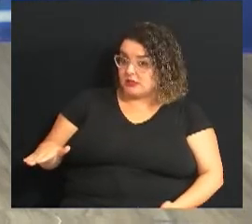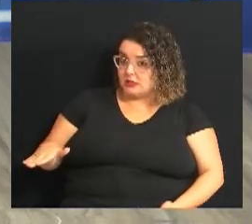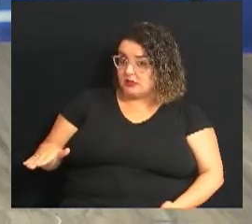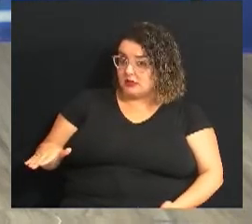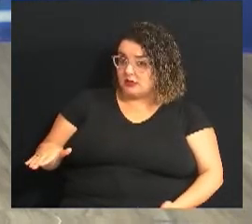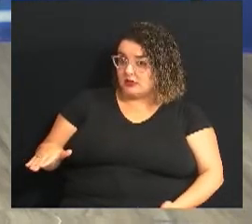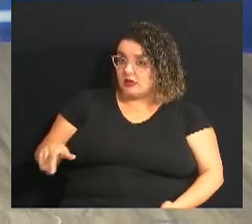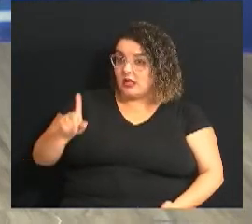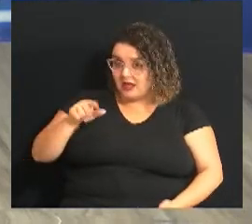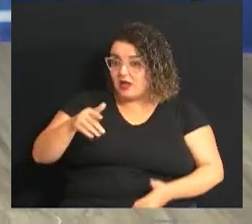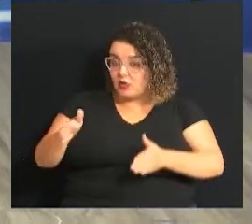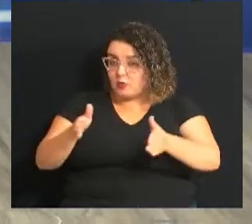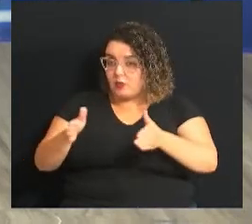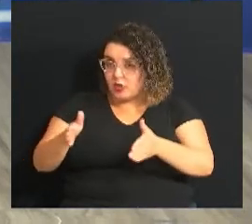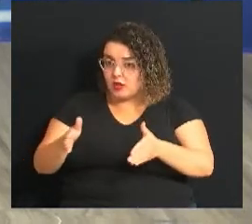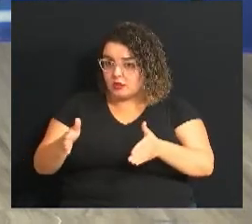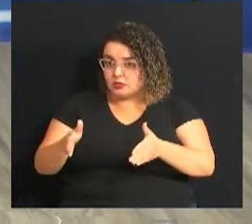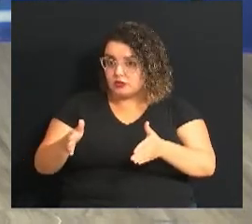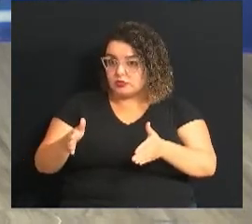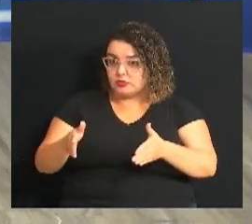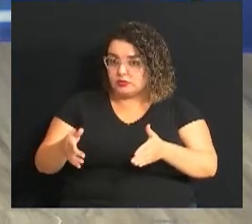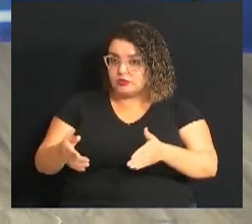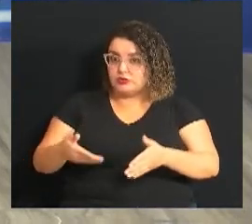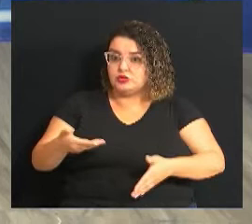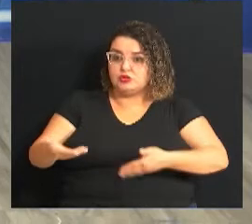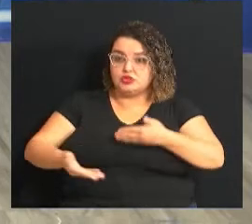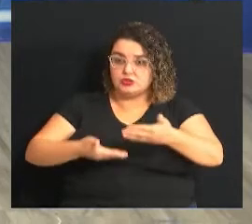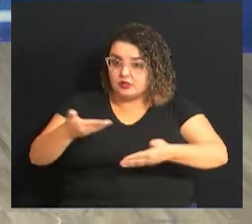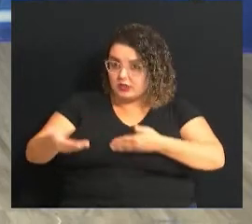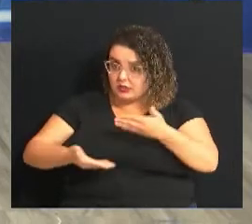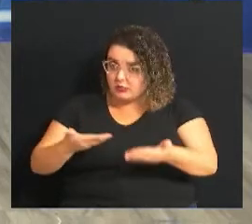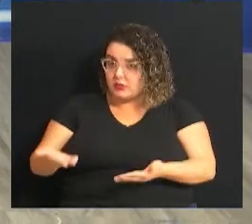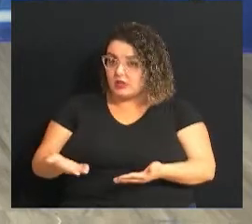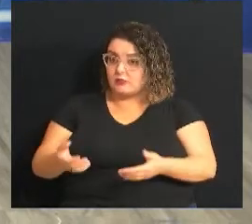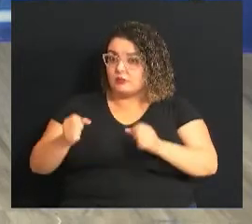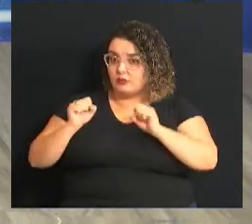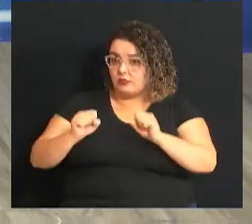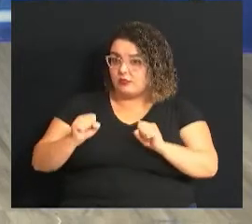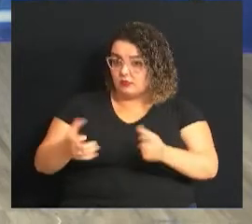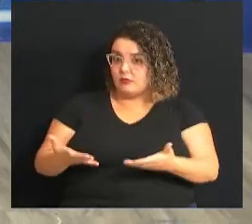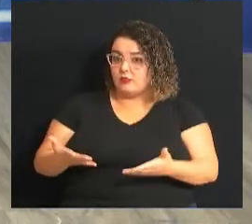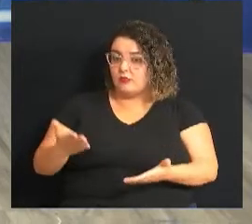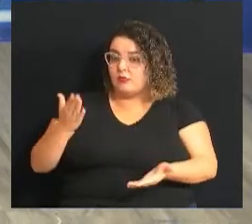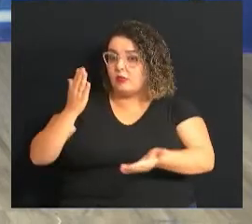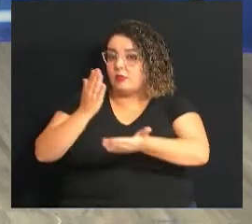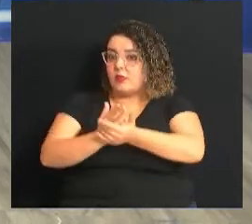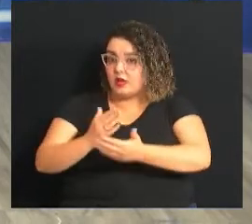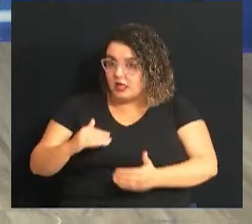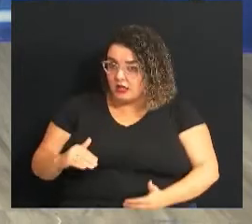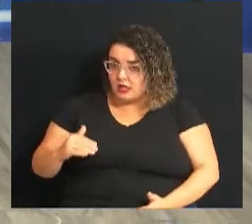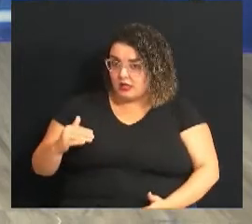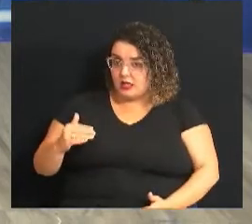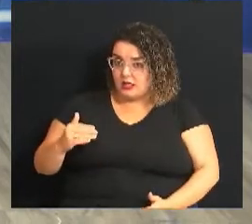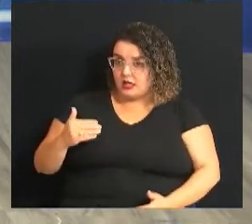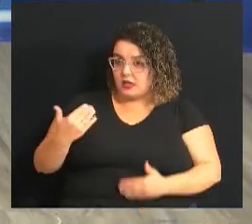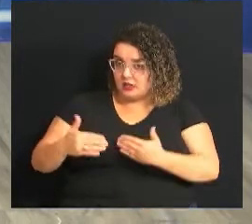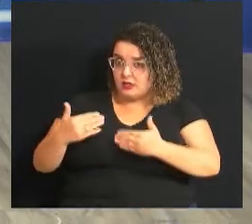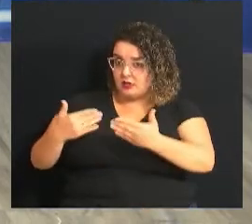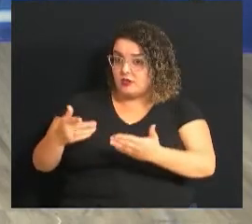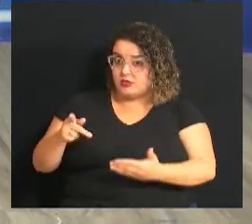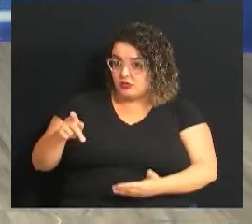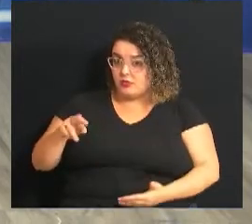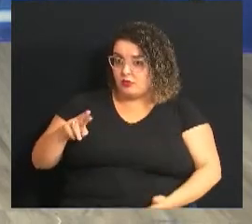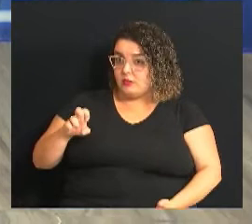É o momento de se entrar com algum tipo de tratamento para poder barrar esse crescimento, esse desenvolvimento